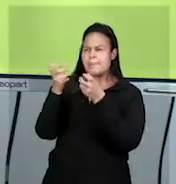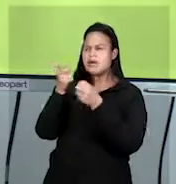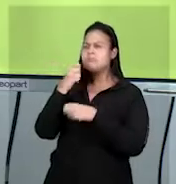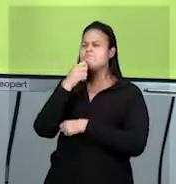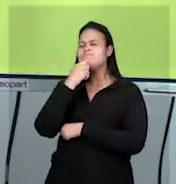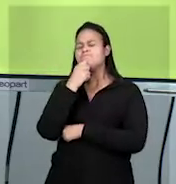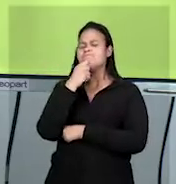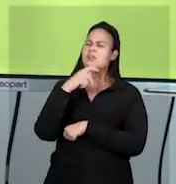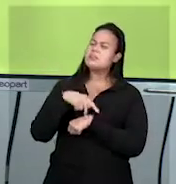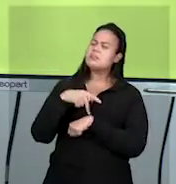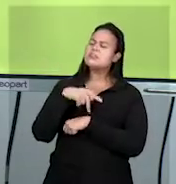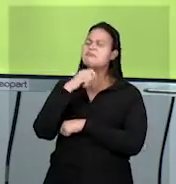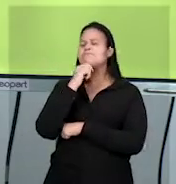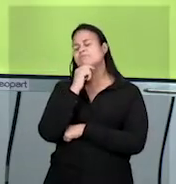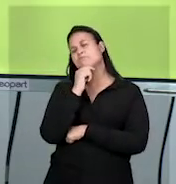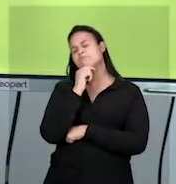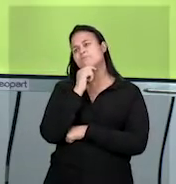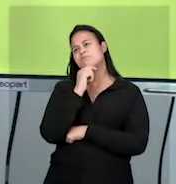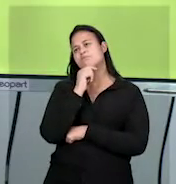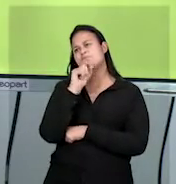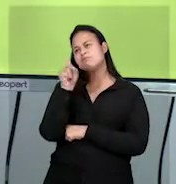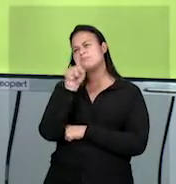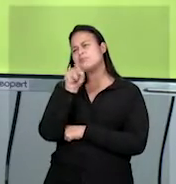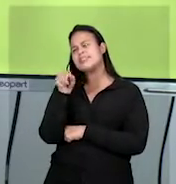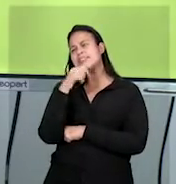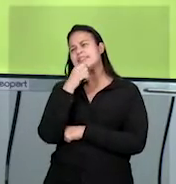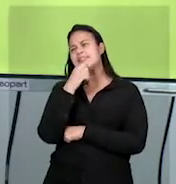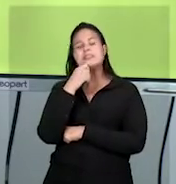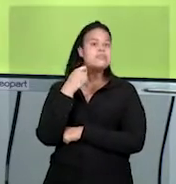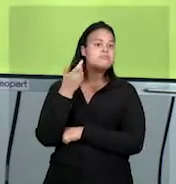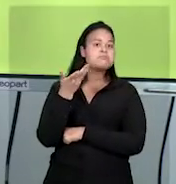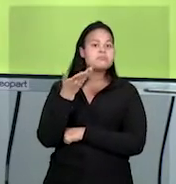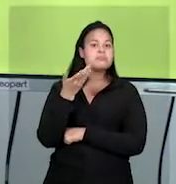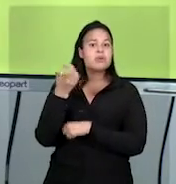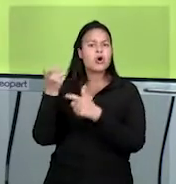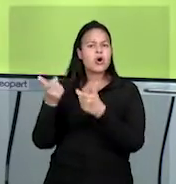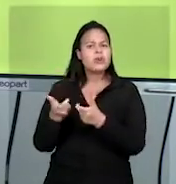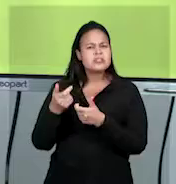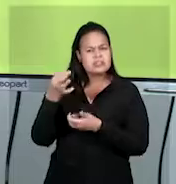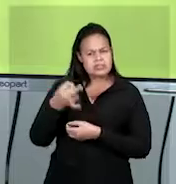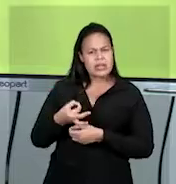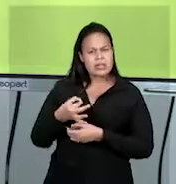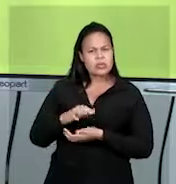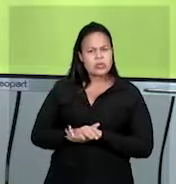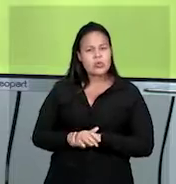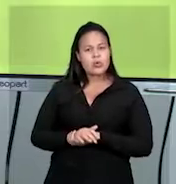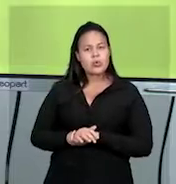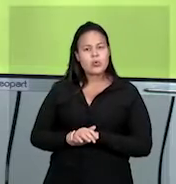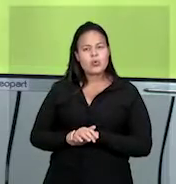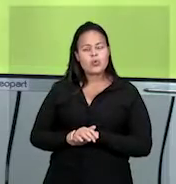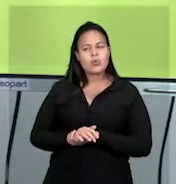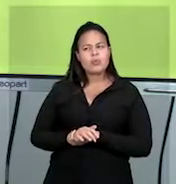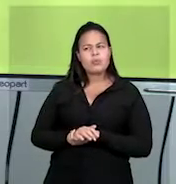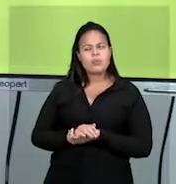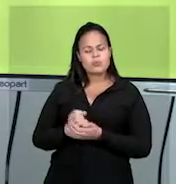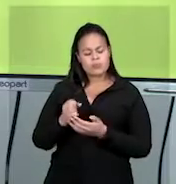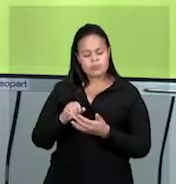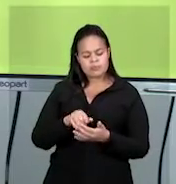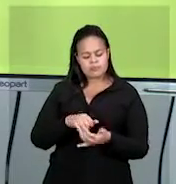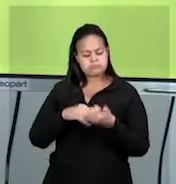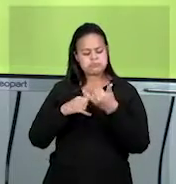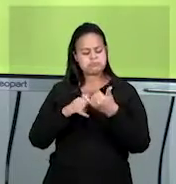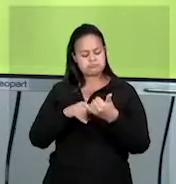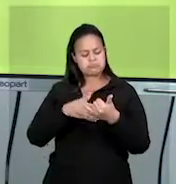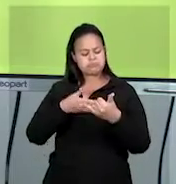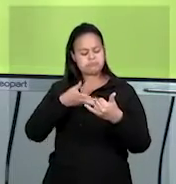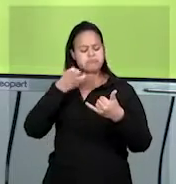falar assim, será que isso aqui é verdade? Que tá colocado nele? Ele está vindo de um lugar confiável? Ou ele simplesmente apareceu aqui na tela do meu celular? Esse mapa e eu já